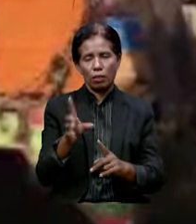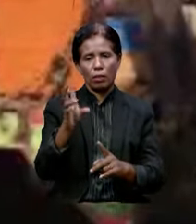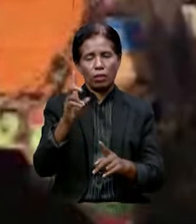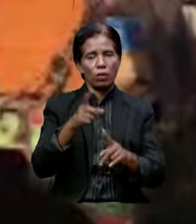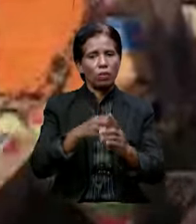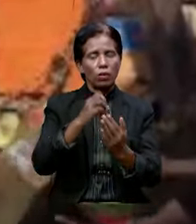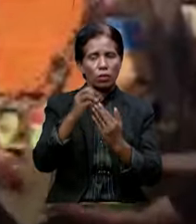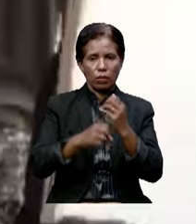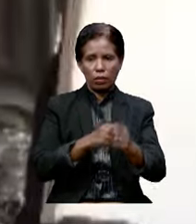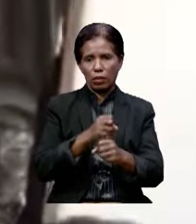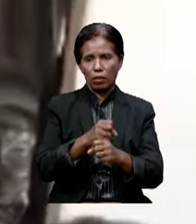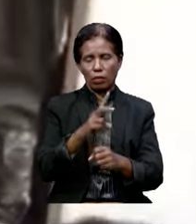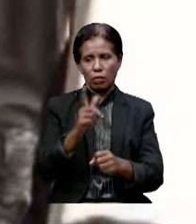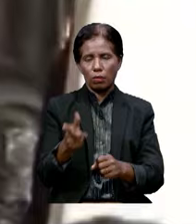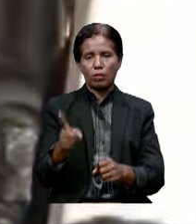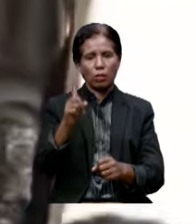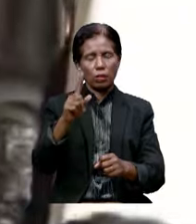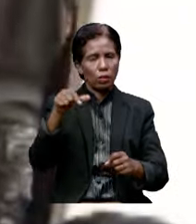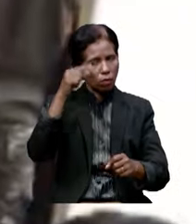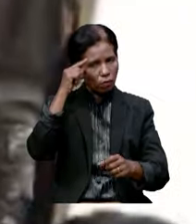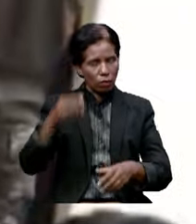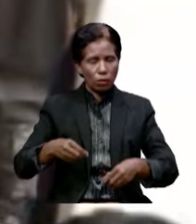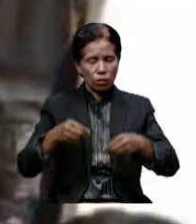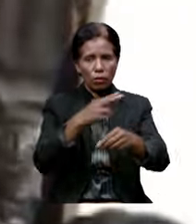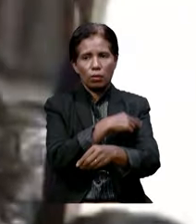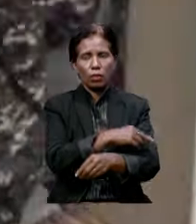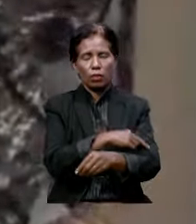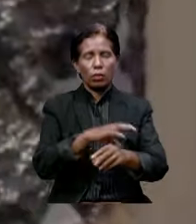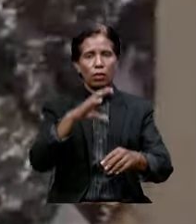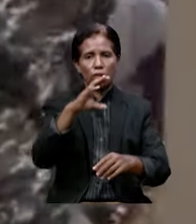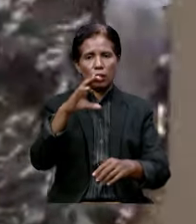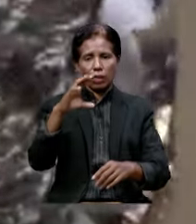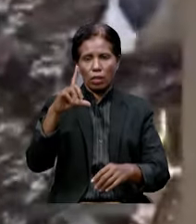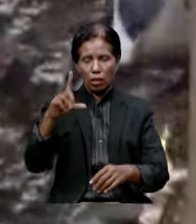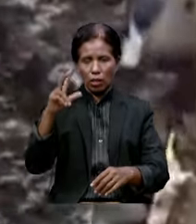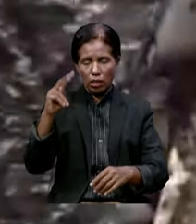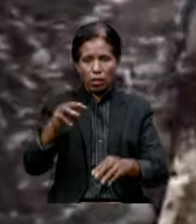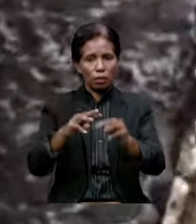utuh brutinang riu ron resing ida, guverno entrega klinika idane, ba konselu kombatentis libertasan